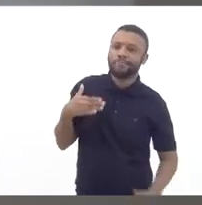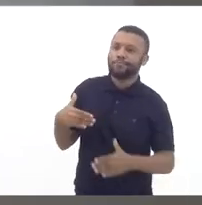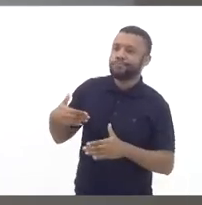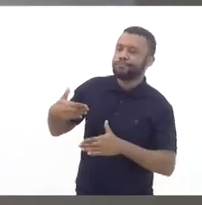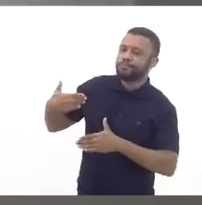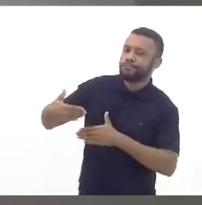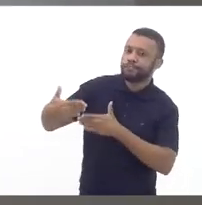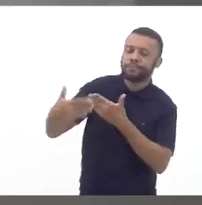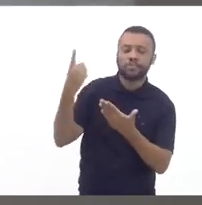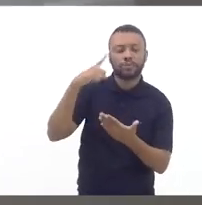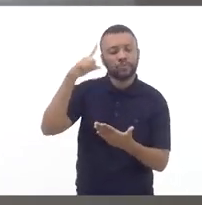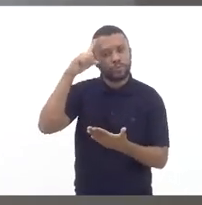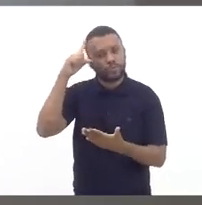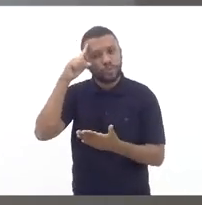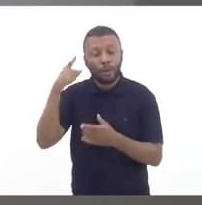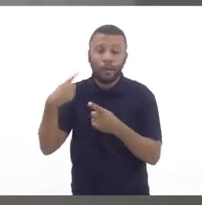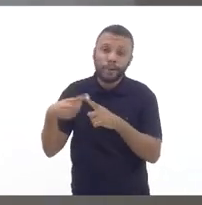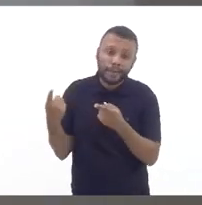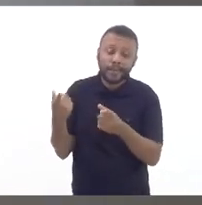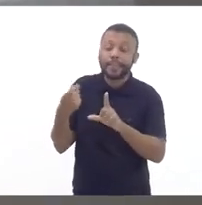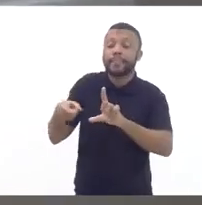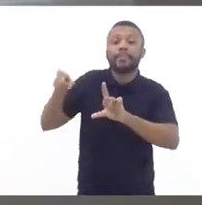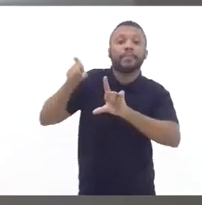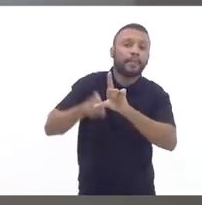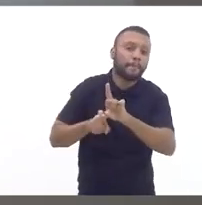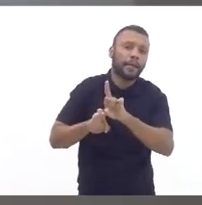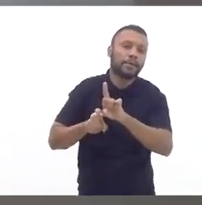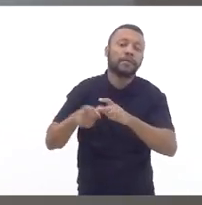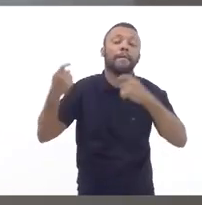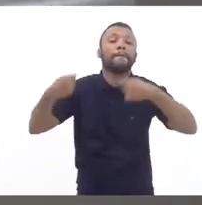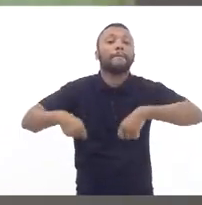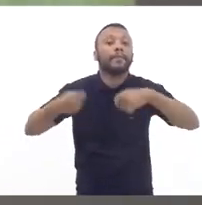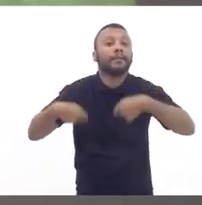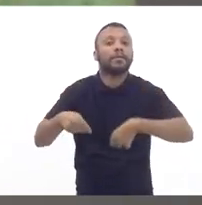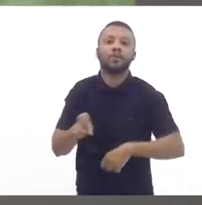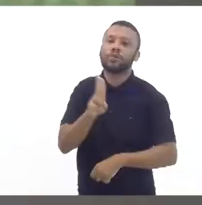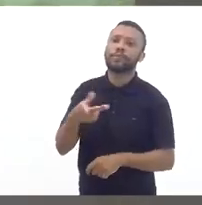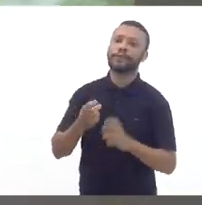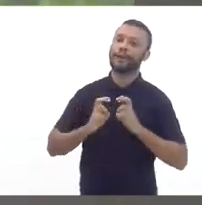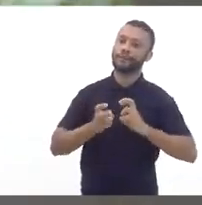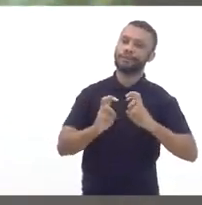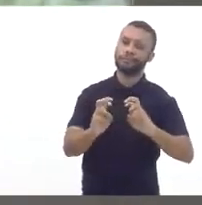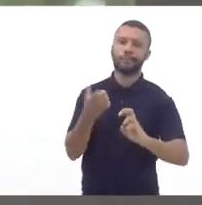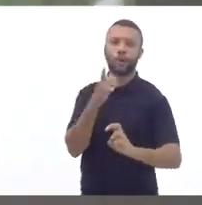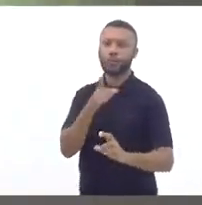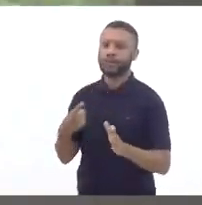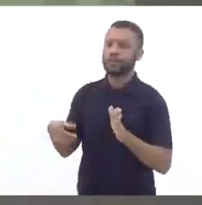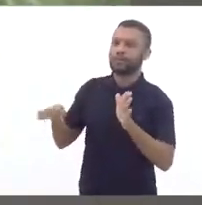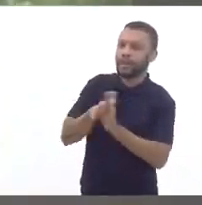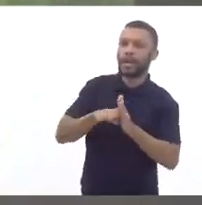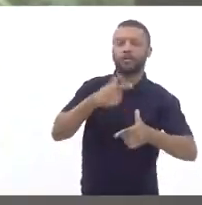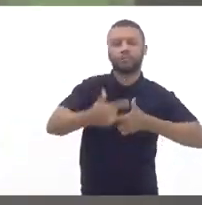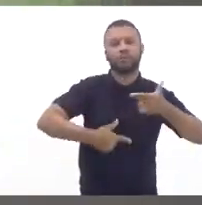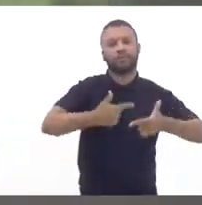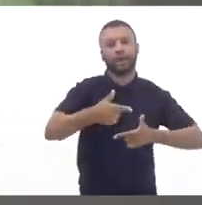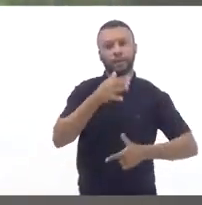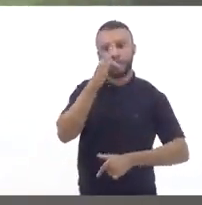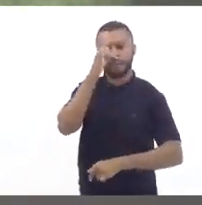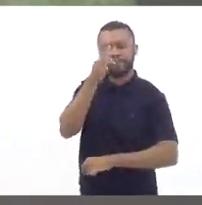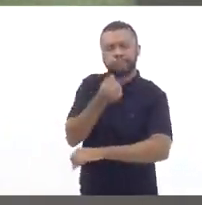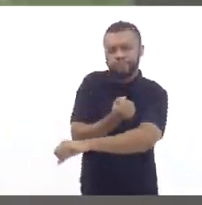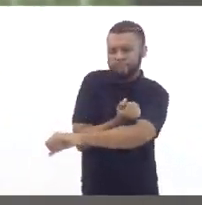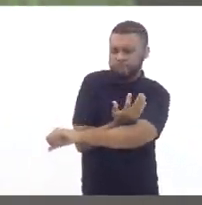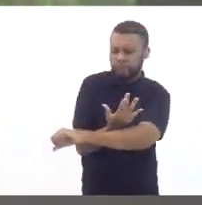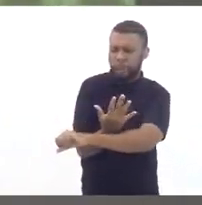dia a dia, porque precisam desse meio de transporte para chegar ao seu trabalho. Tudo cheio de mato, não é feita limpeza. Na estação não